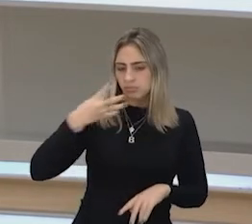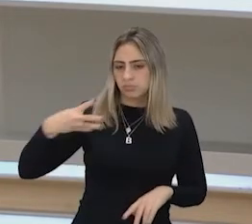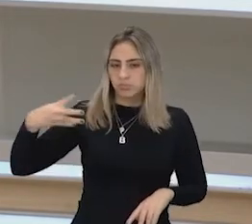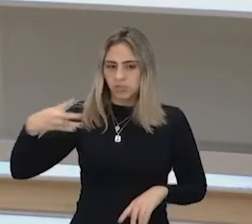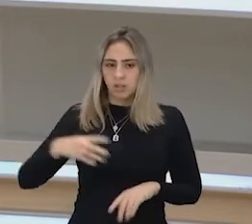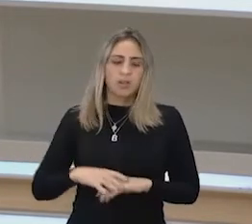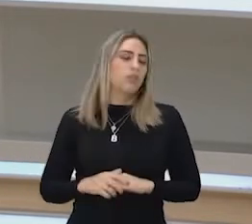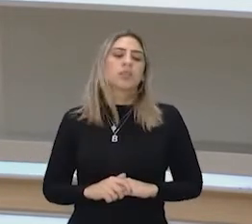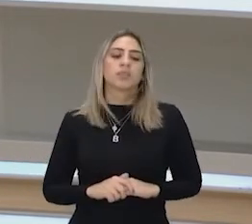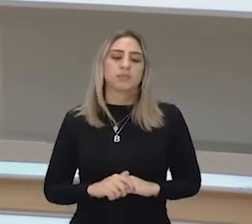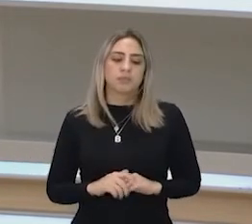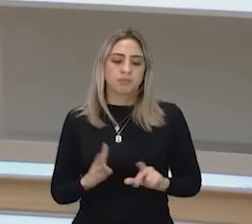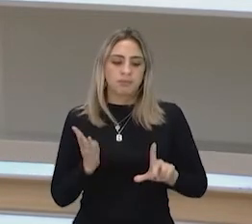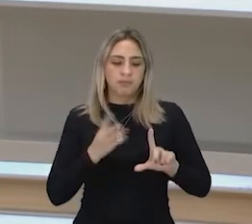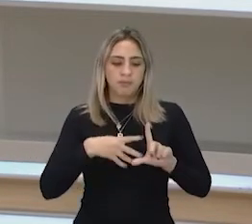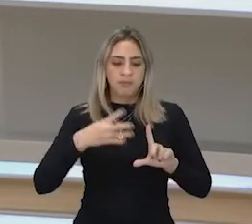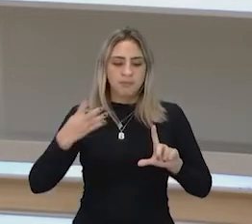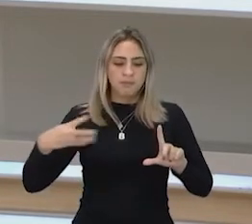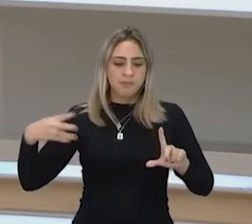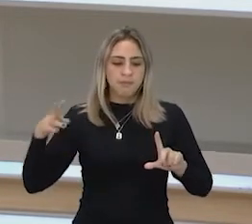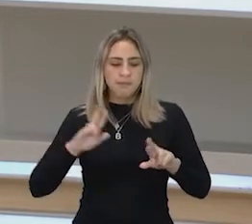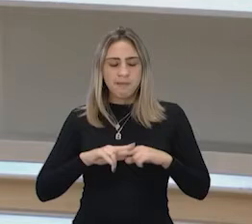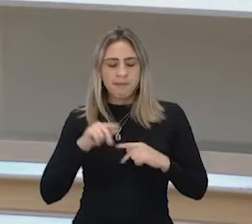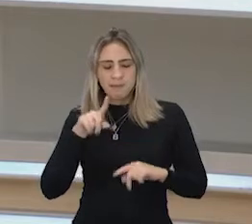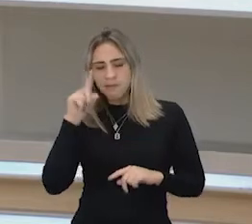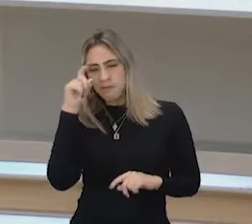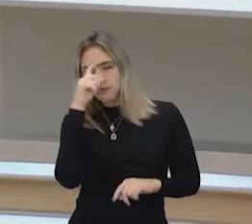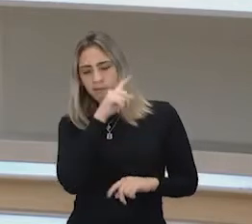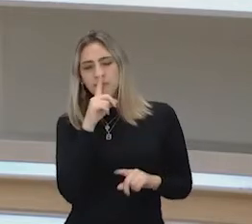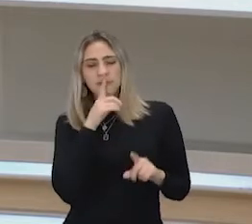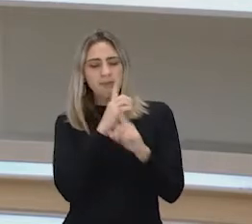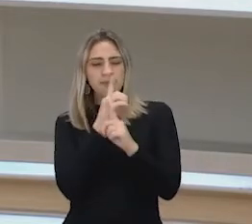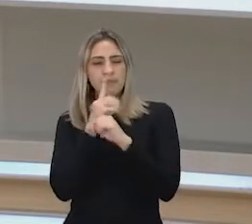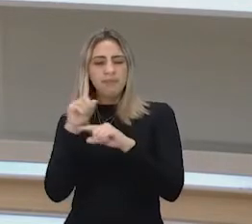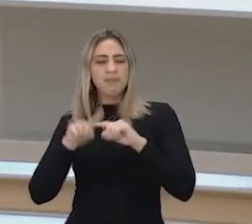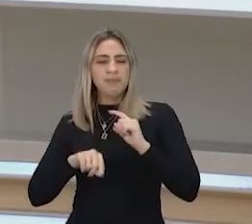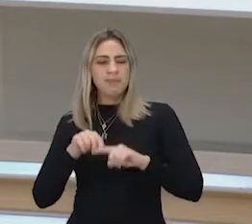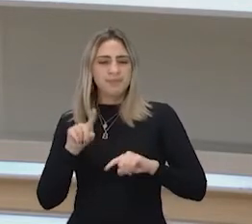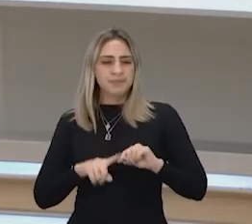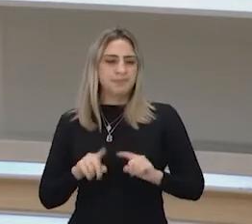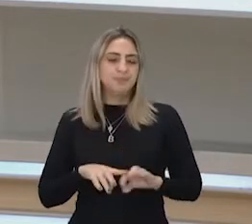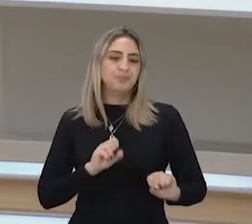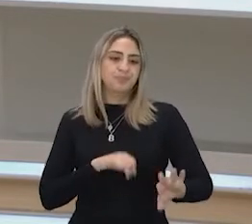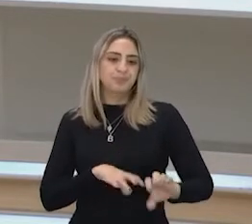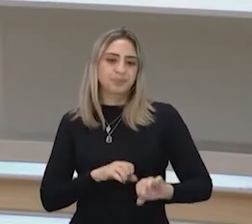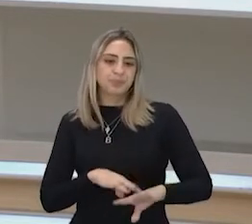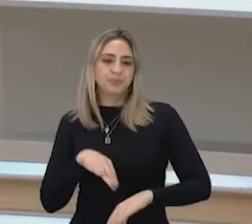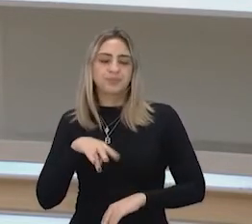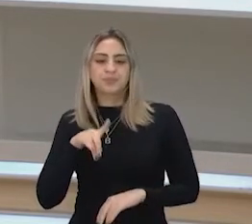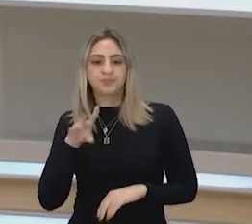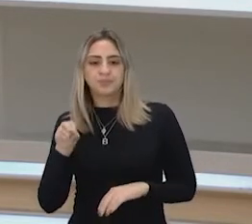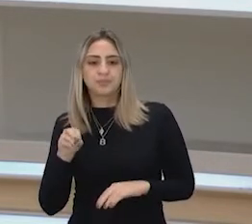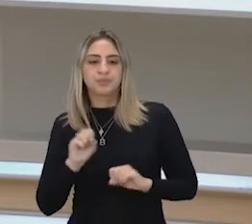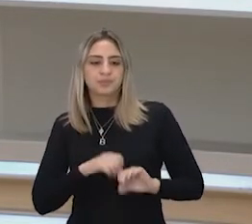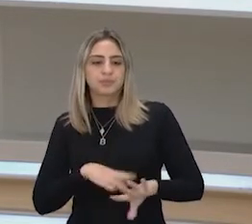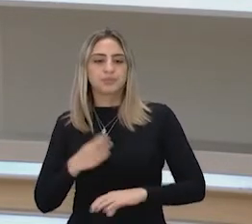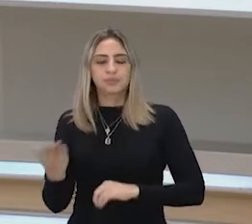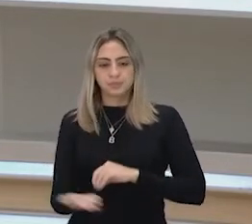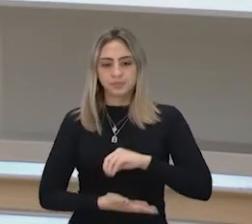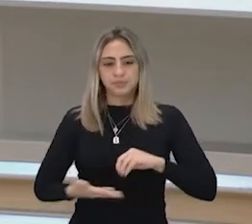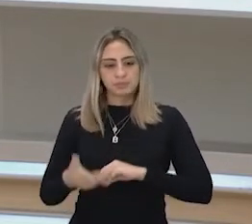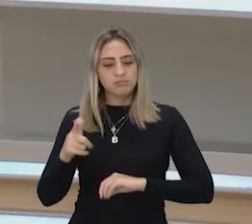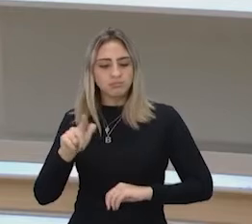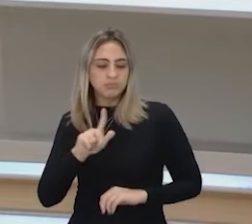fenômeno natural. Esses gráficos, por causa da dificuldade de encontrar no material de ensino médio, né, do ensino básico, eu trouxe